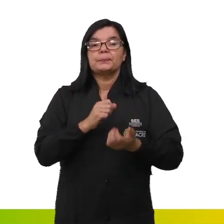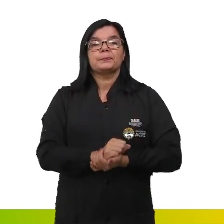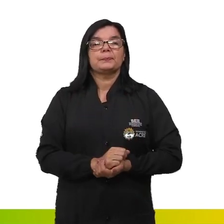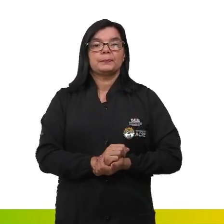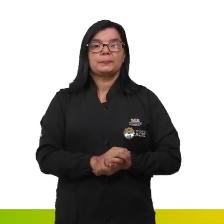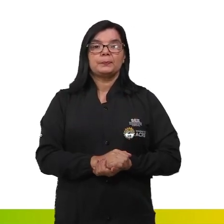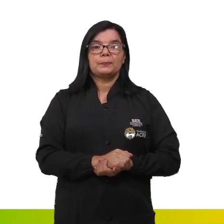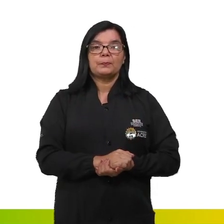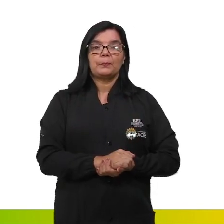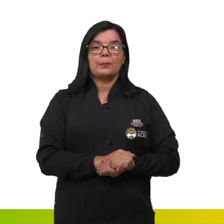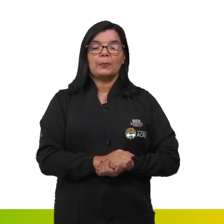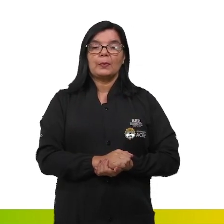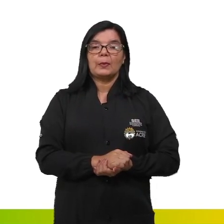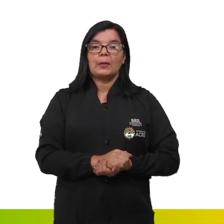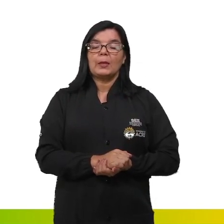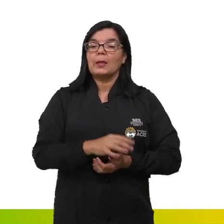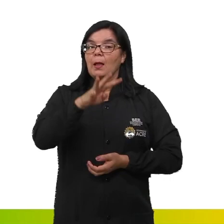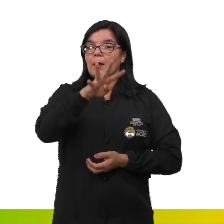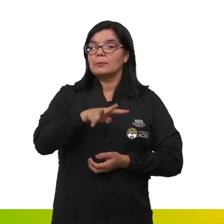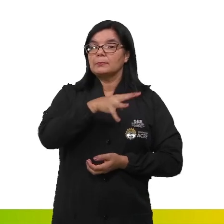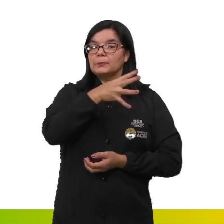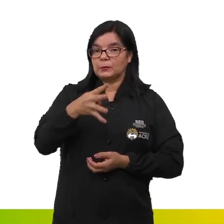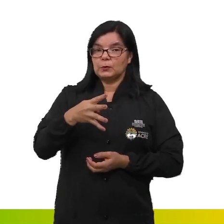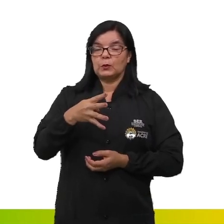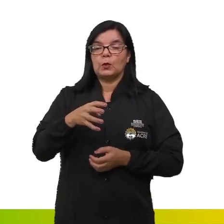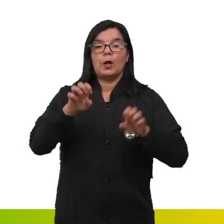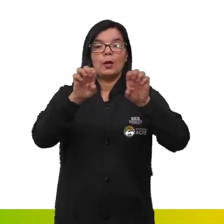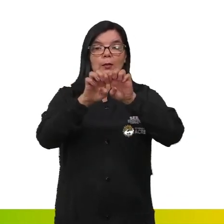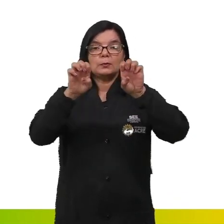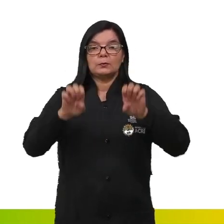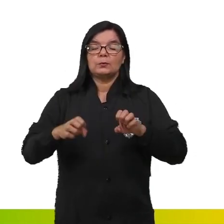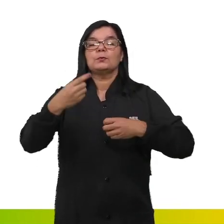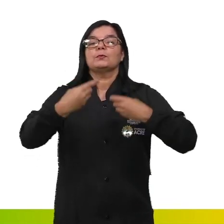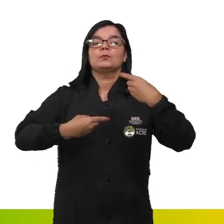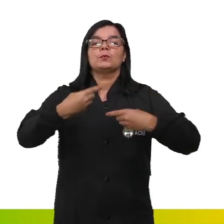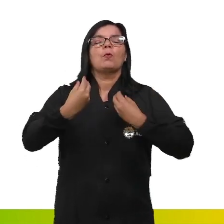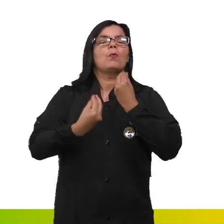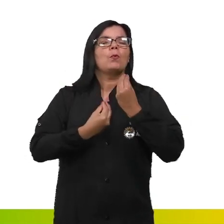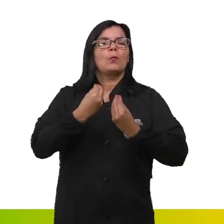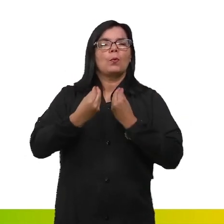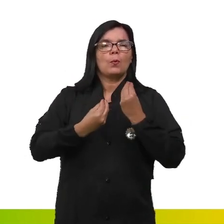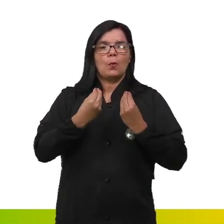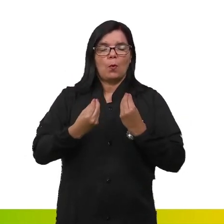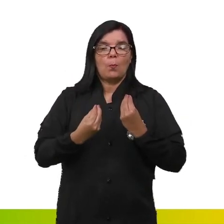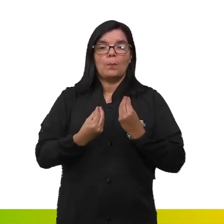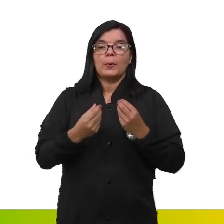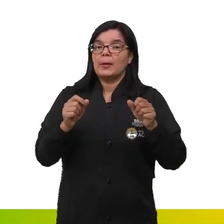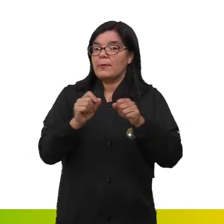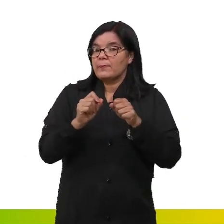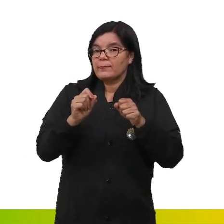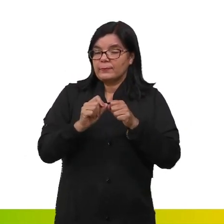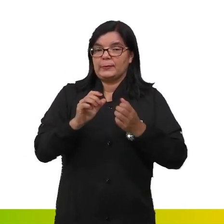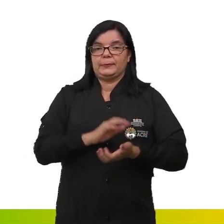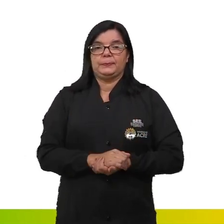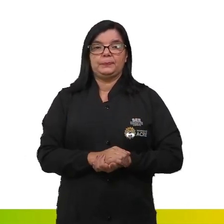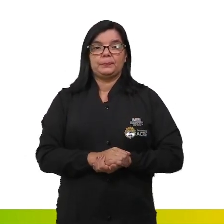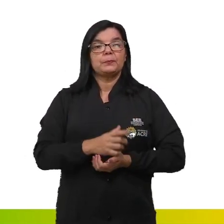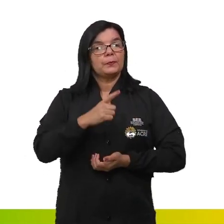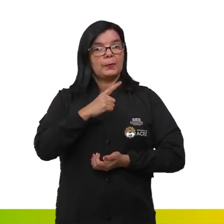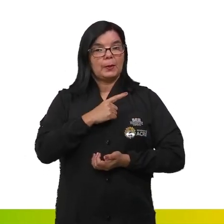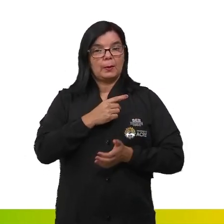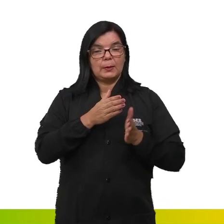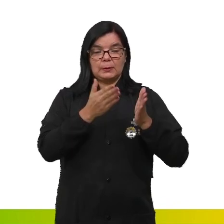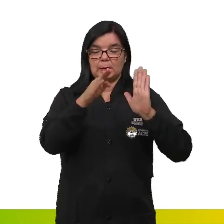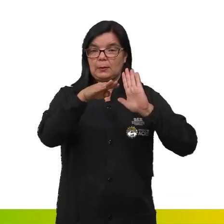para vocês a estrutura do debate. Como se compõe um debate aí? Eu tenho aí